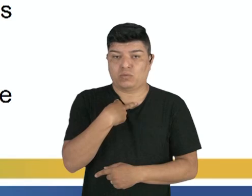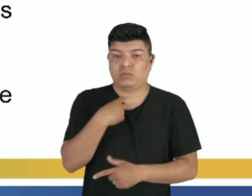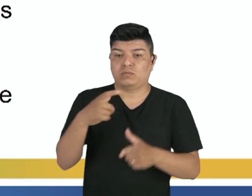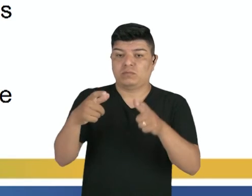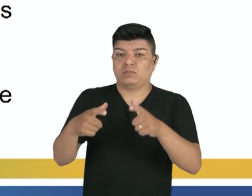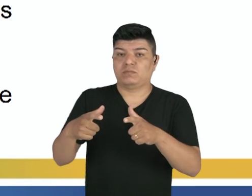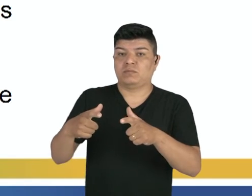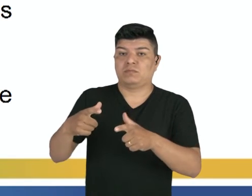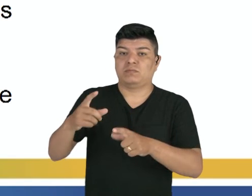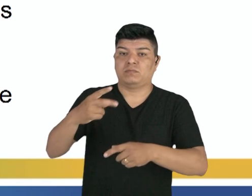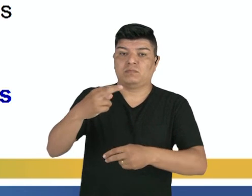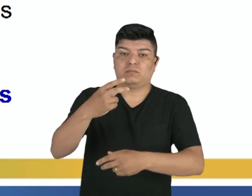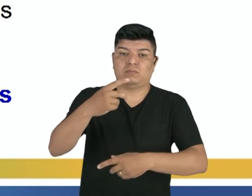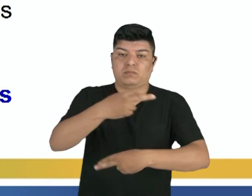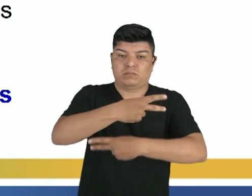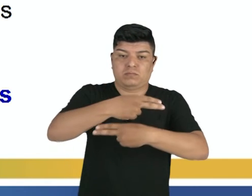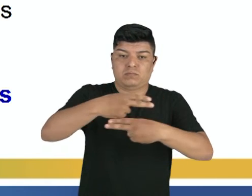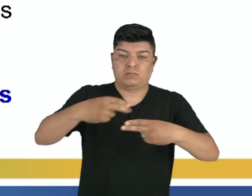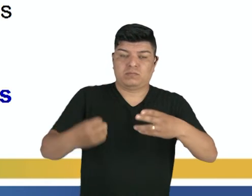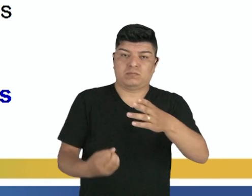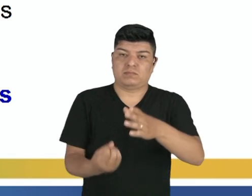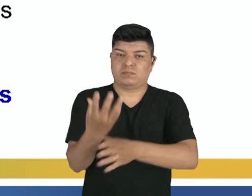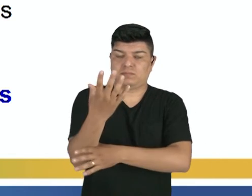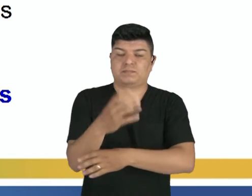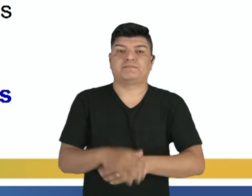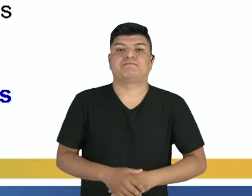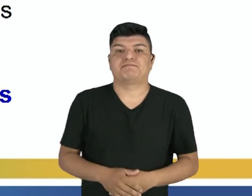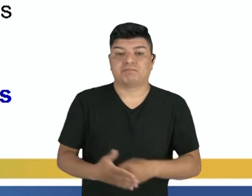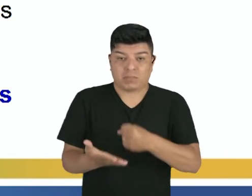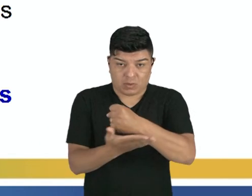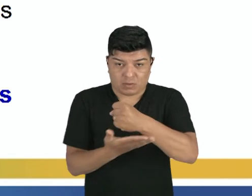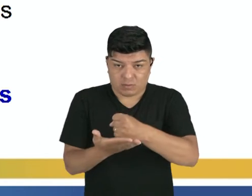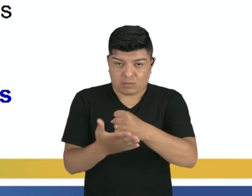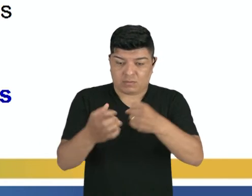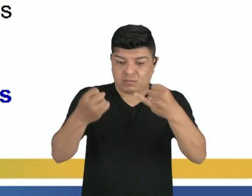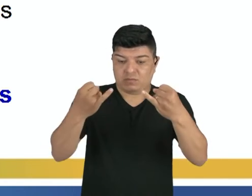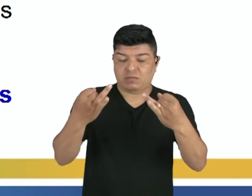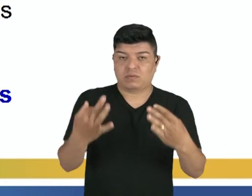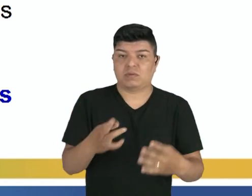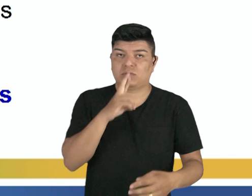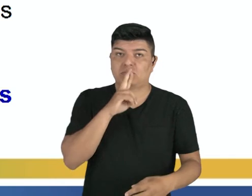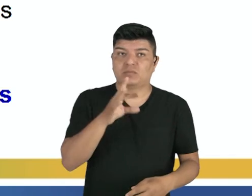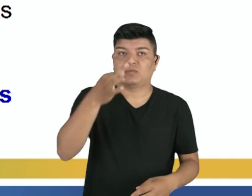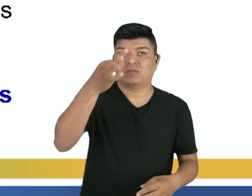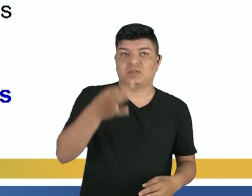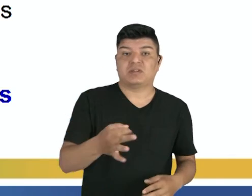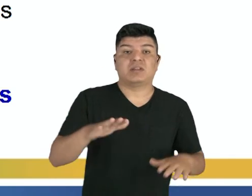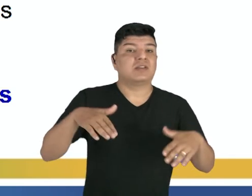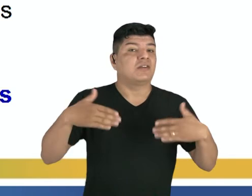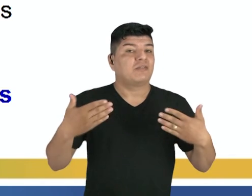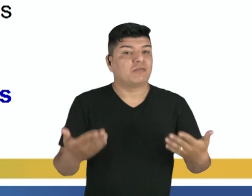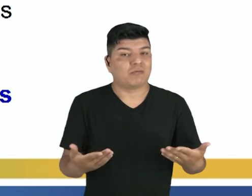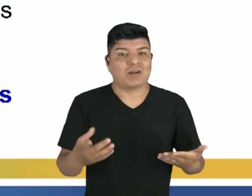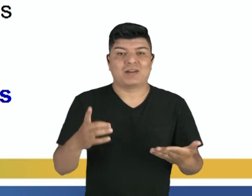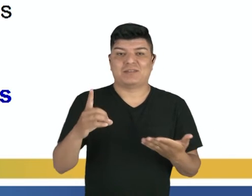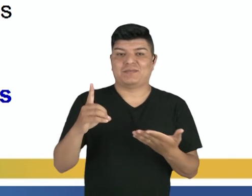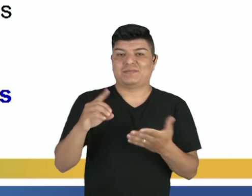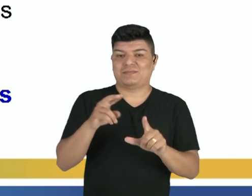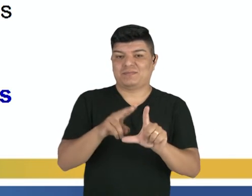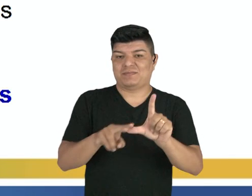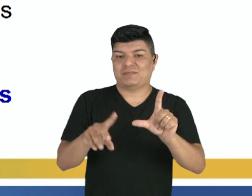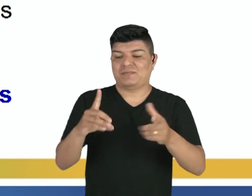produção. Com base nas explicações apresentadas, a resposta correta está expressa na alternativa